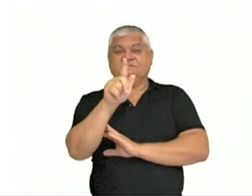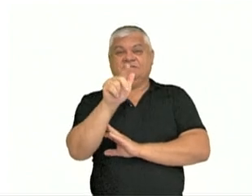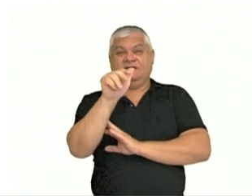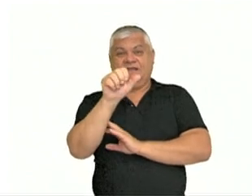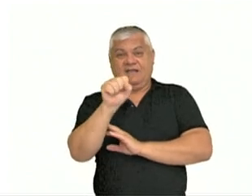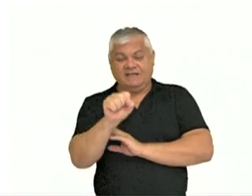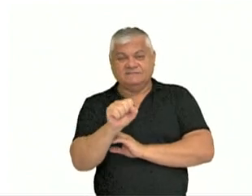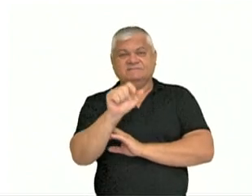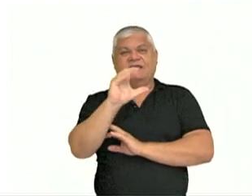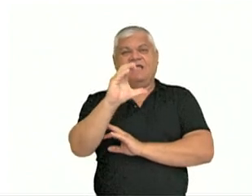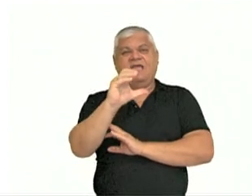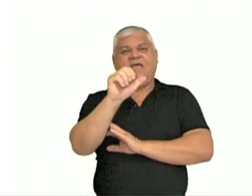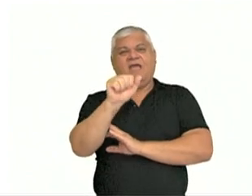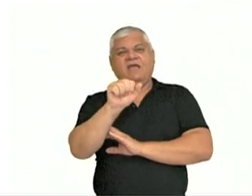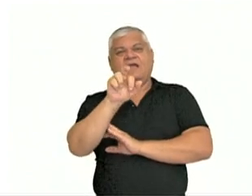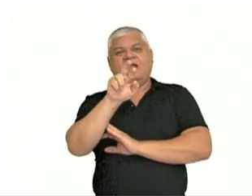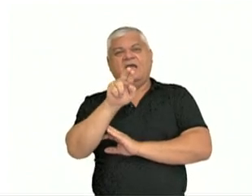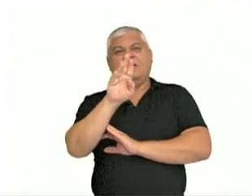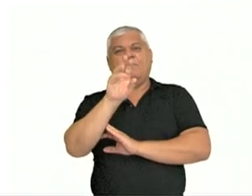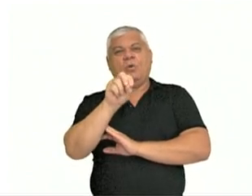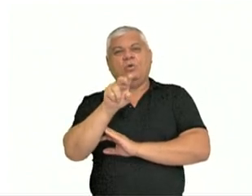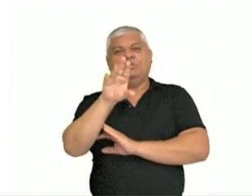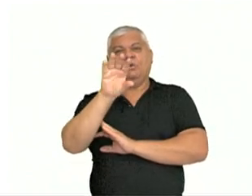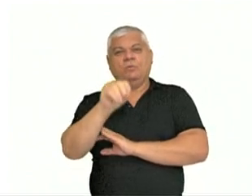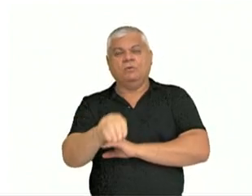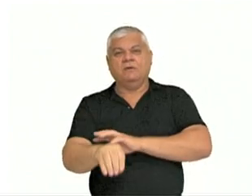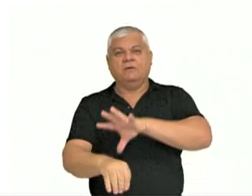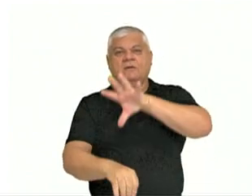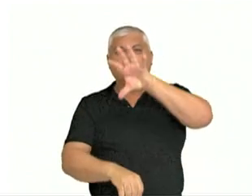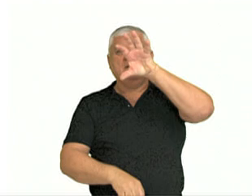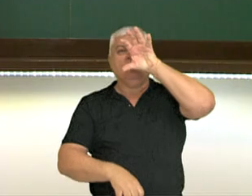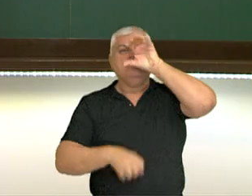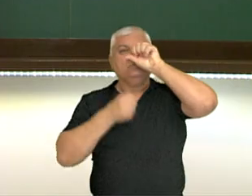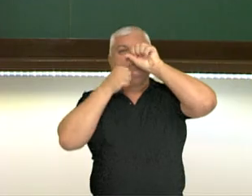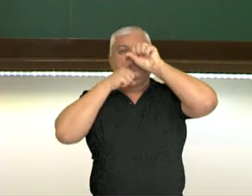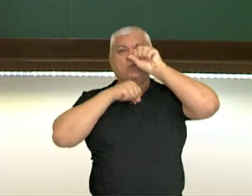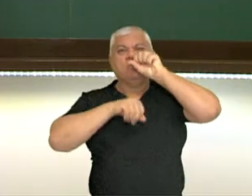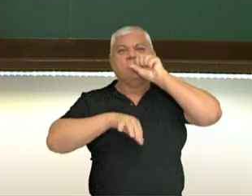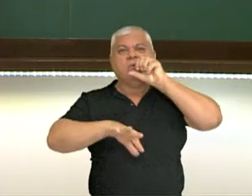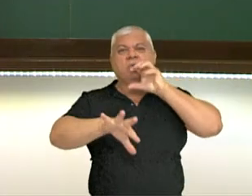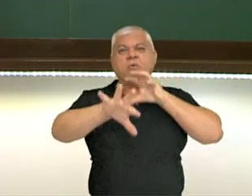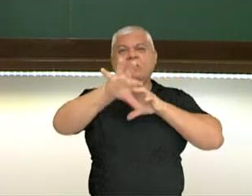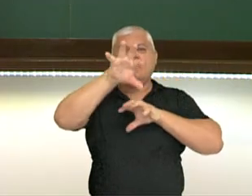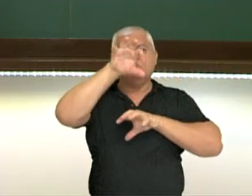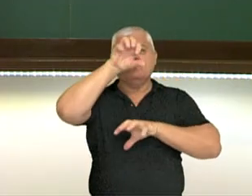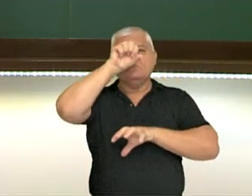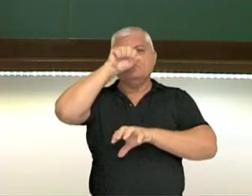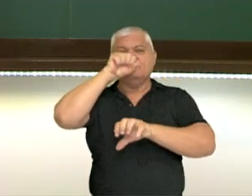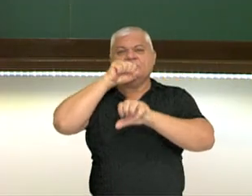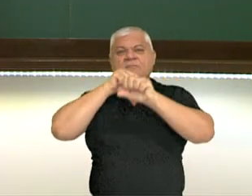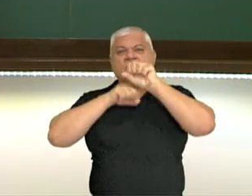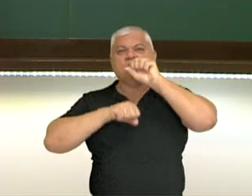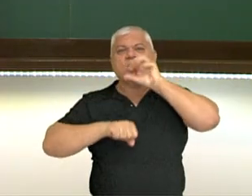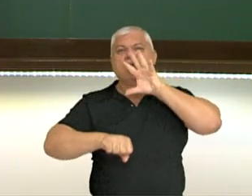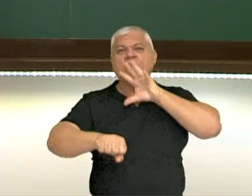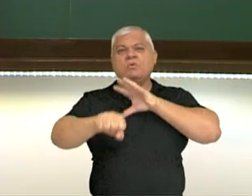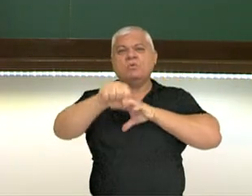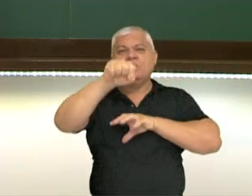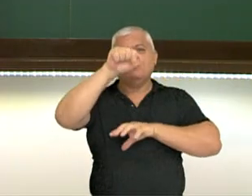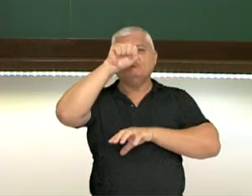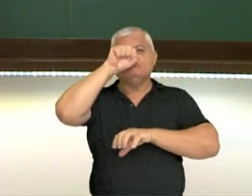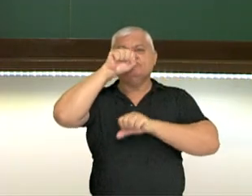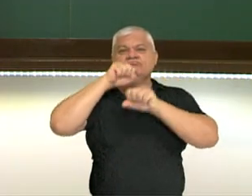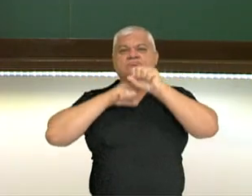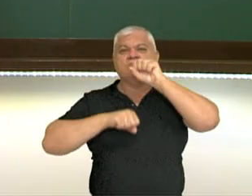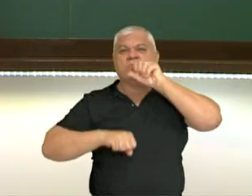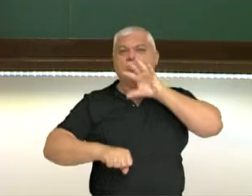tá? Então, por isso que nós temos dois movimentos respiratórios: o que permite a gente absorver oxigênio